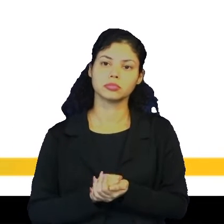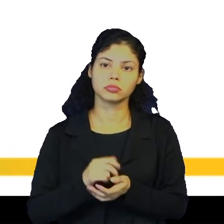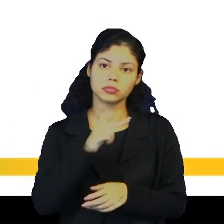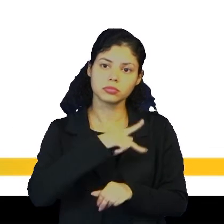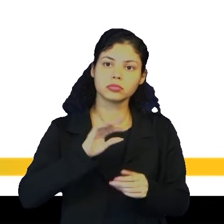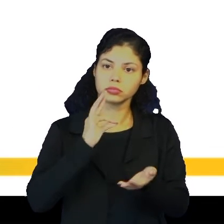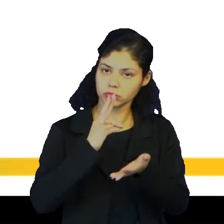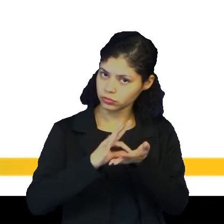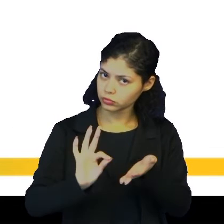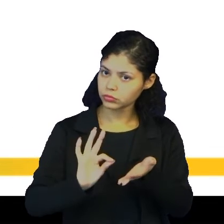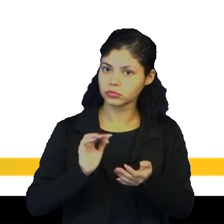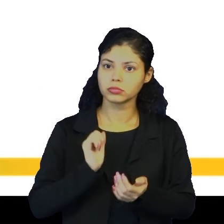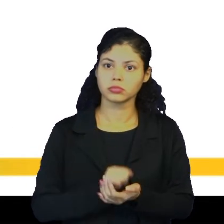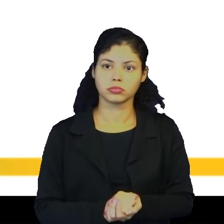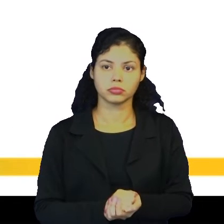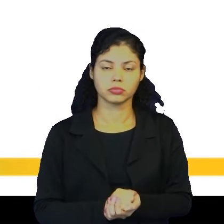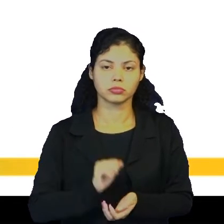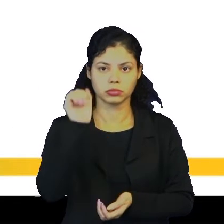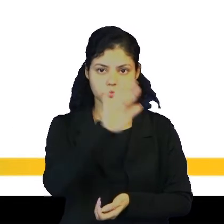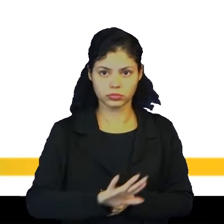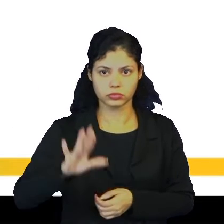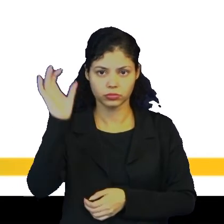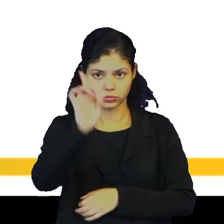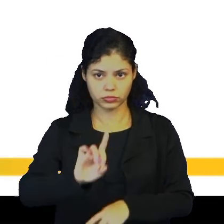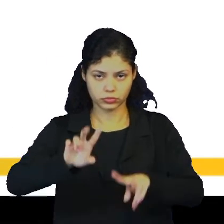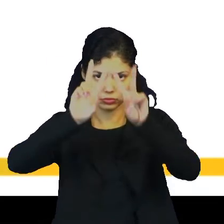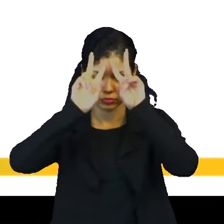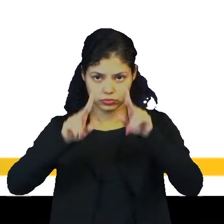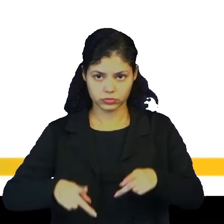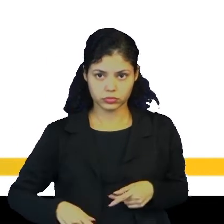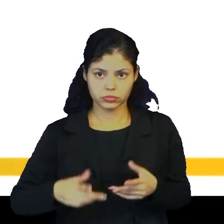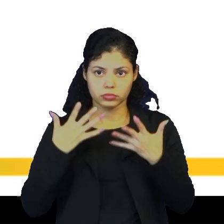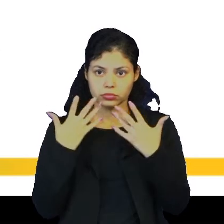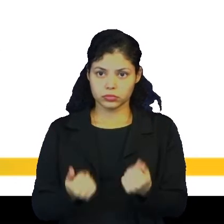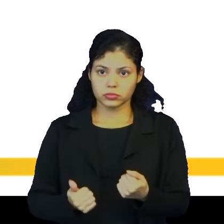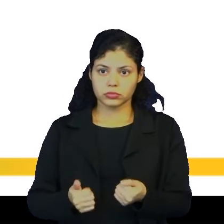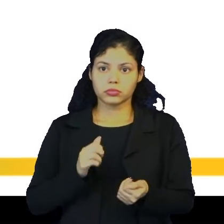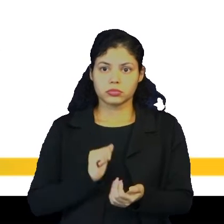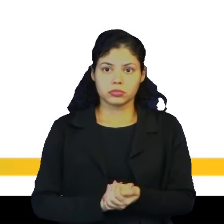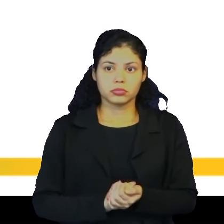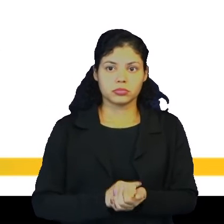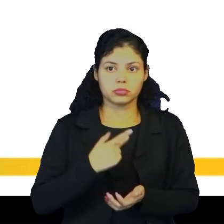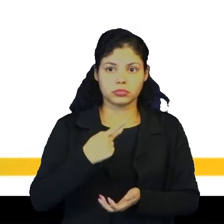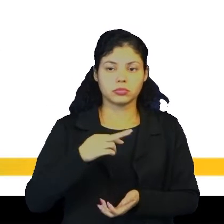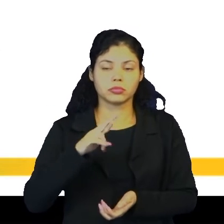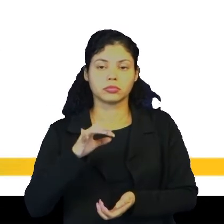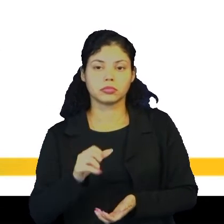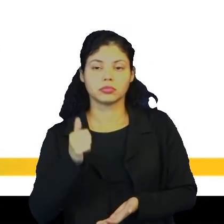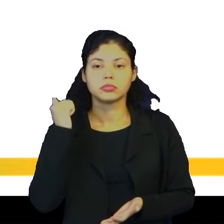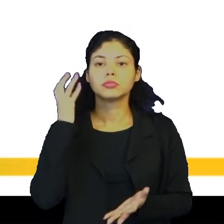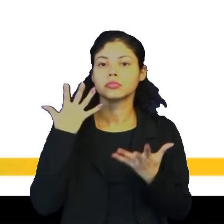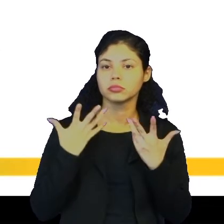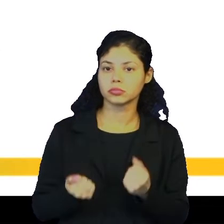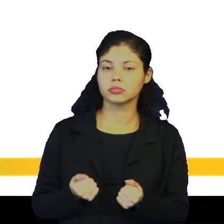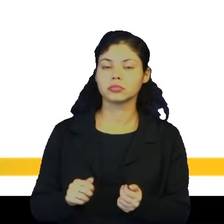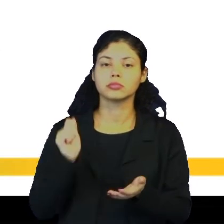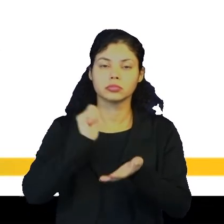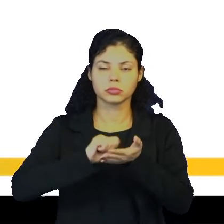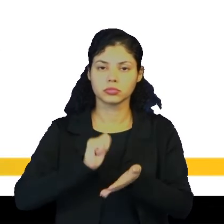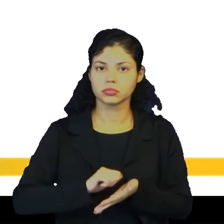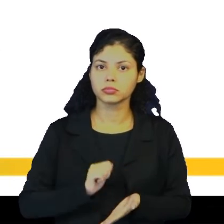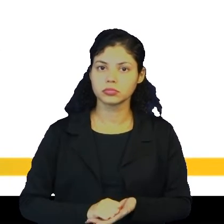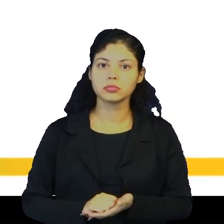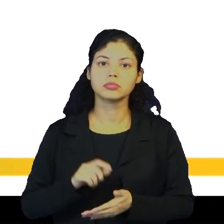que assinou, né, a Declaração Universal dos Direitos Humanos, assumindo, né, o papel de promover e cumprir o que está escrito